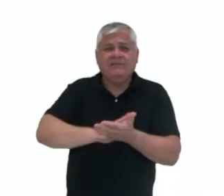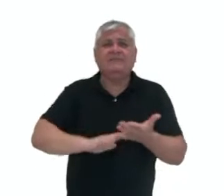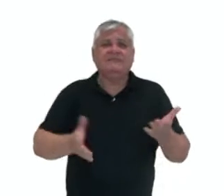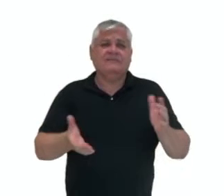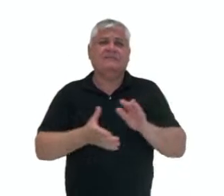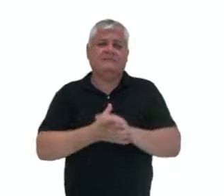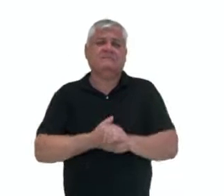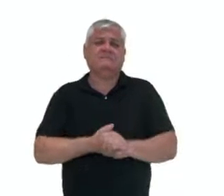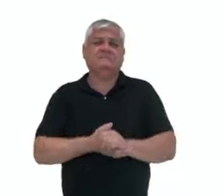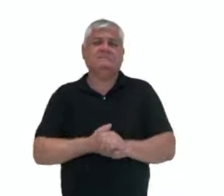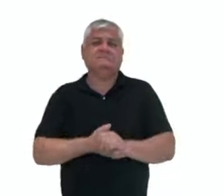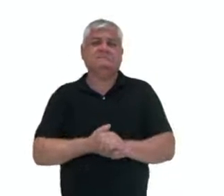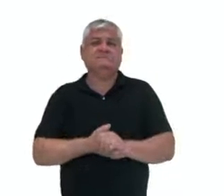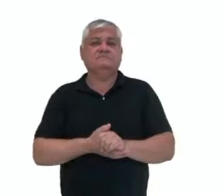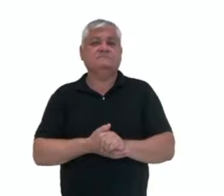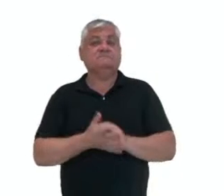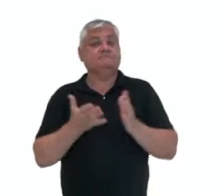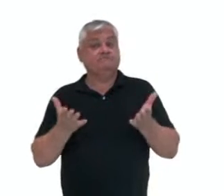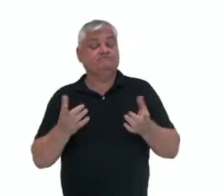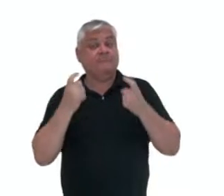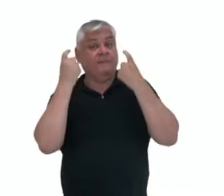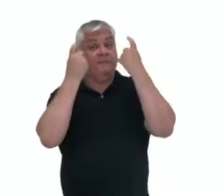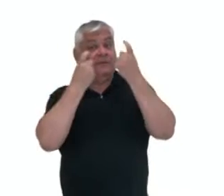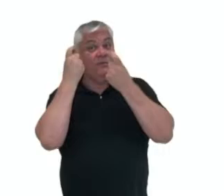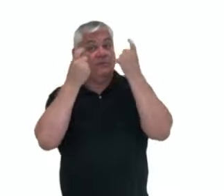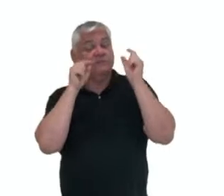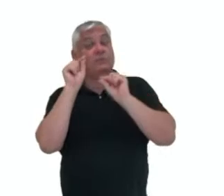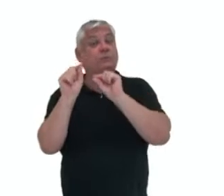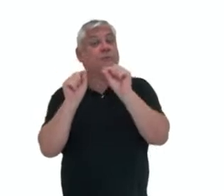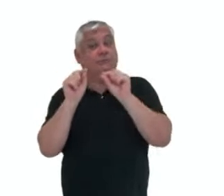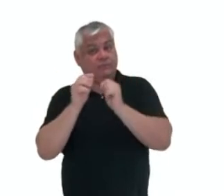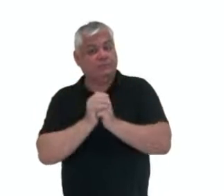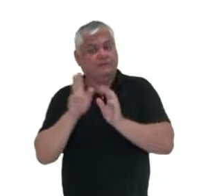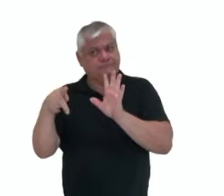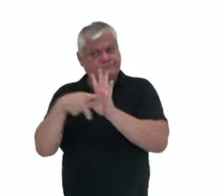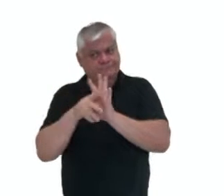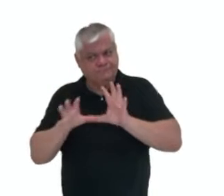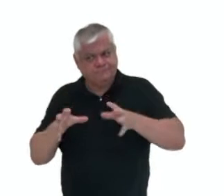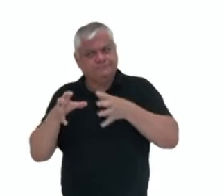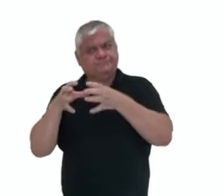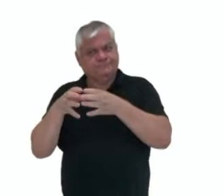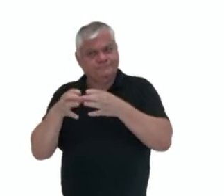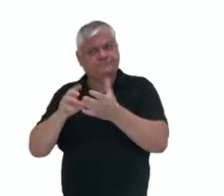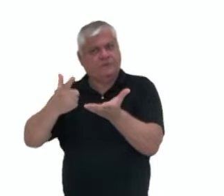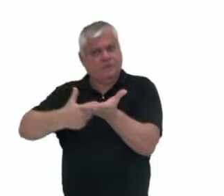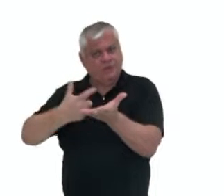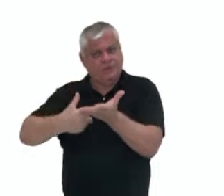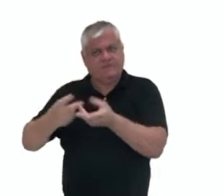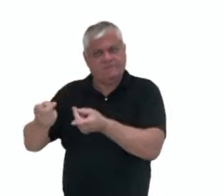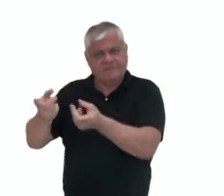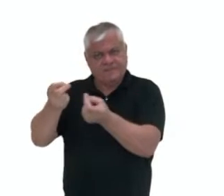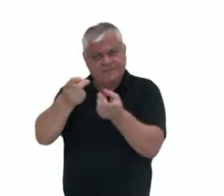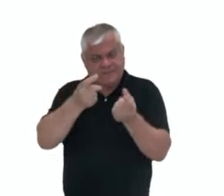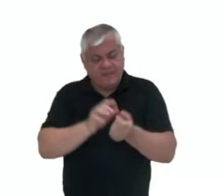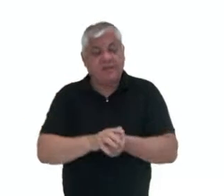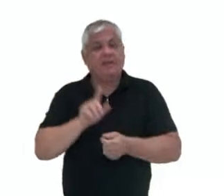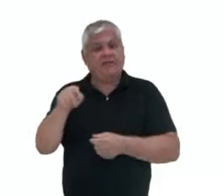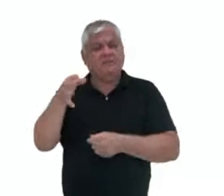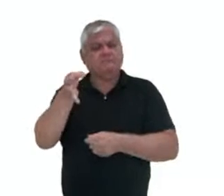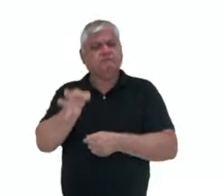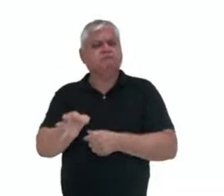parceiros. A preocupação de todos aqueles que fazem parte do negócio brasileiro do livro é